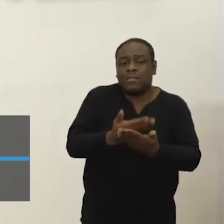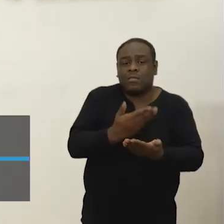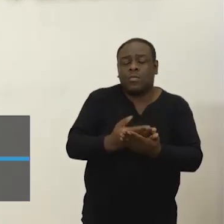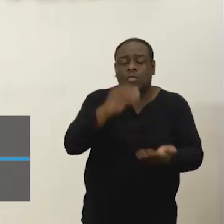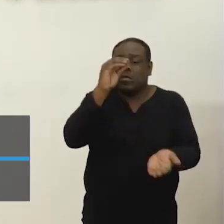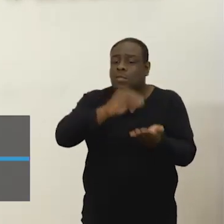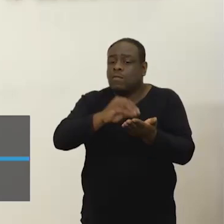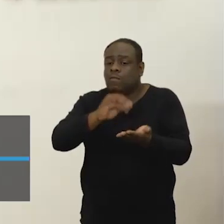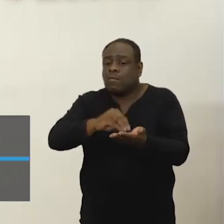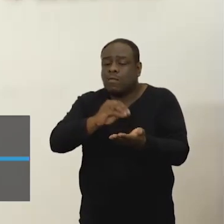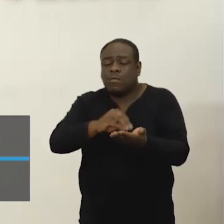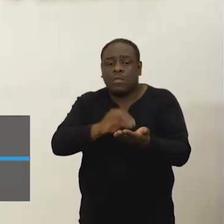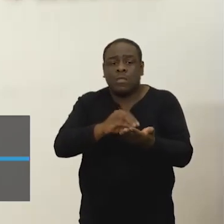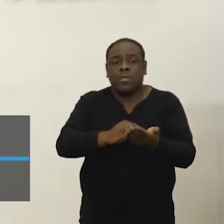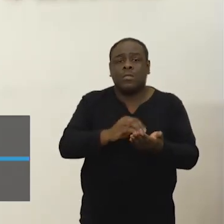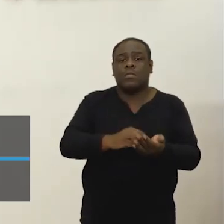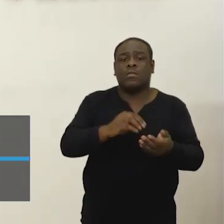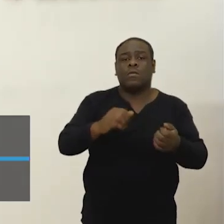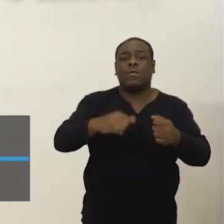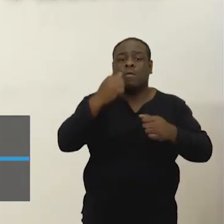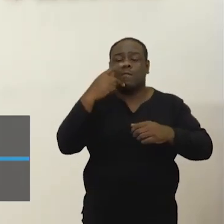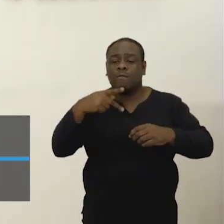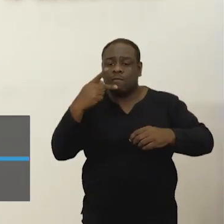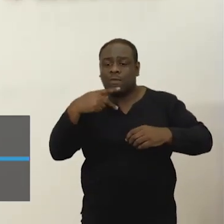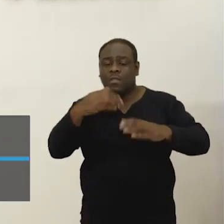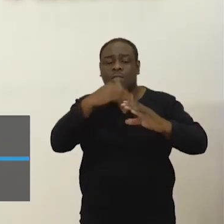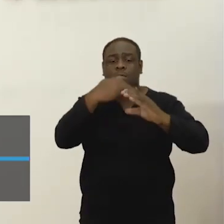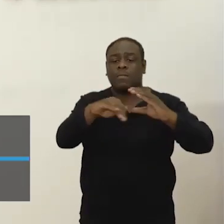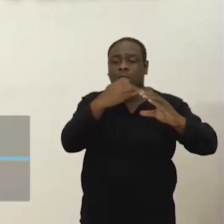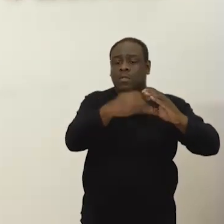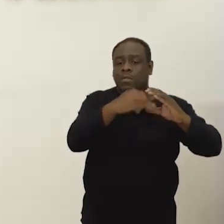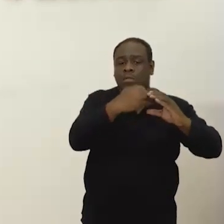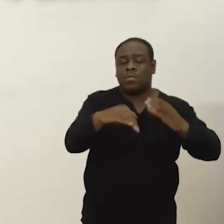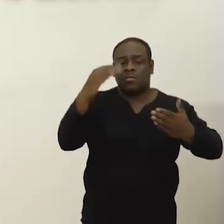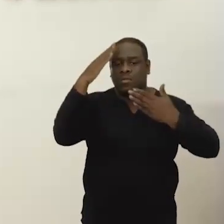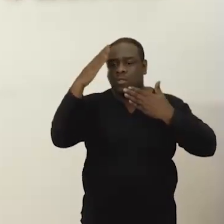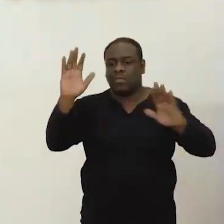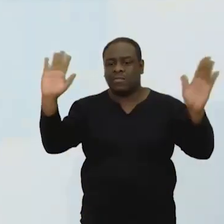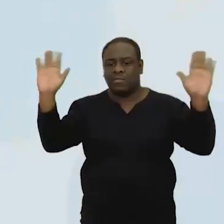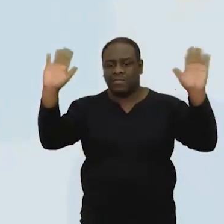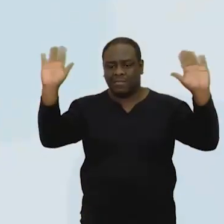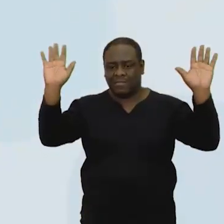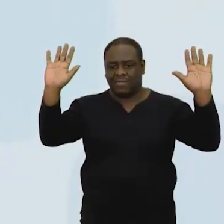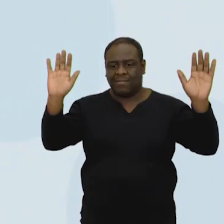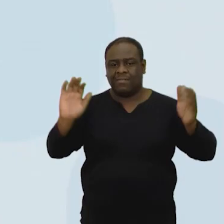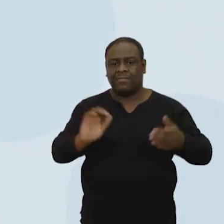faltando, pontuem também. A nossa intenção aqui é sempre fazer uma aula melhor. Muito obrigada e tchau, tchau.